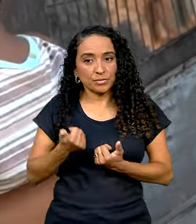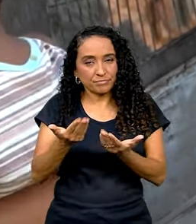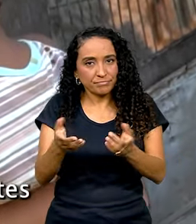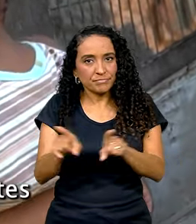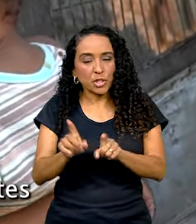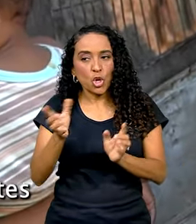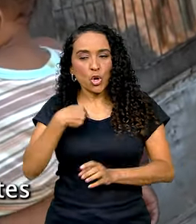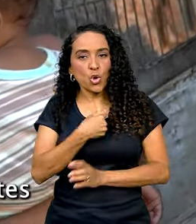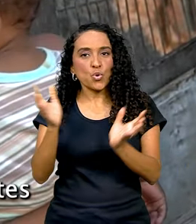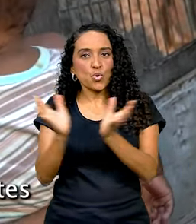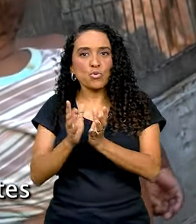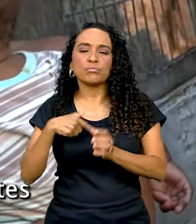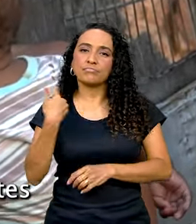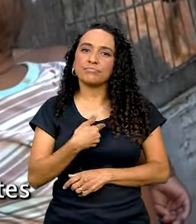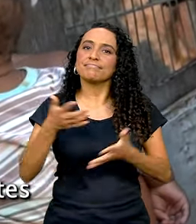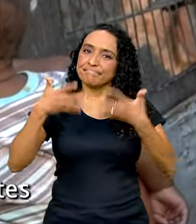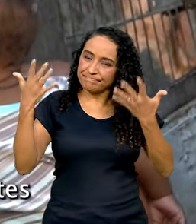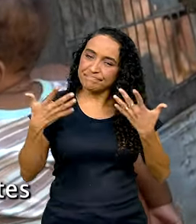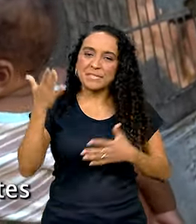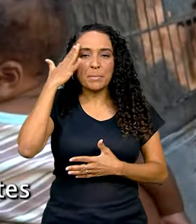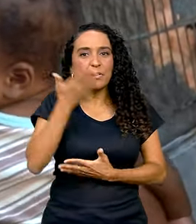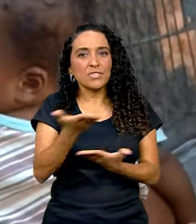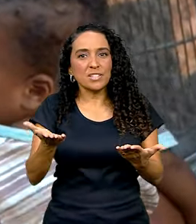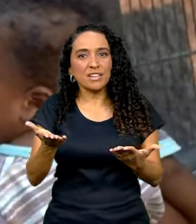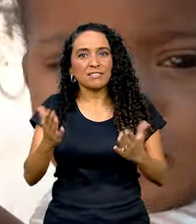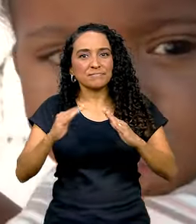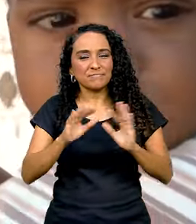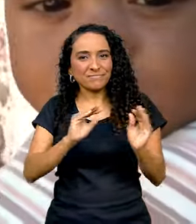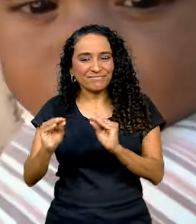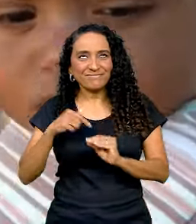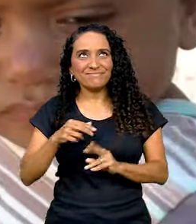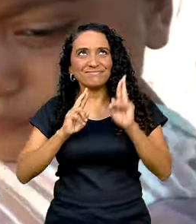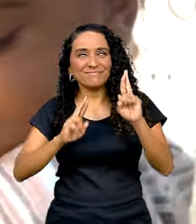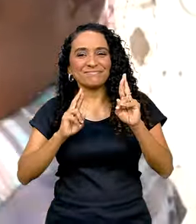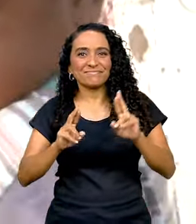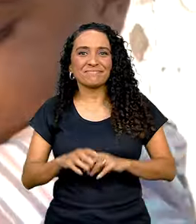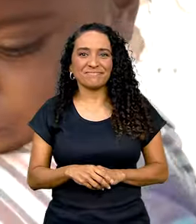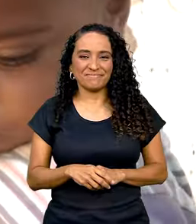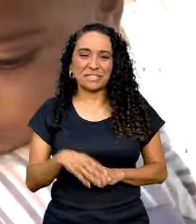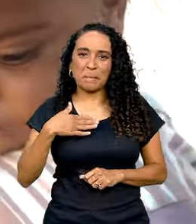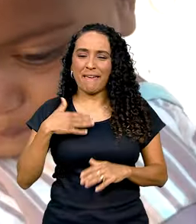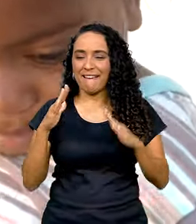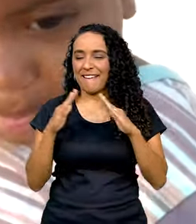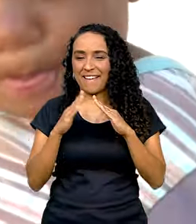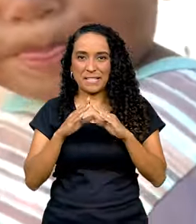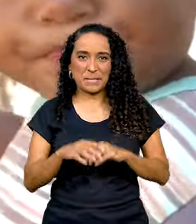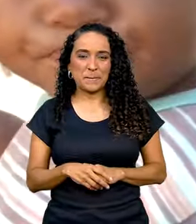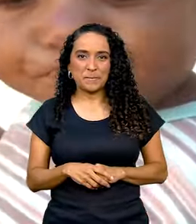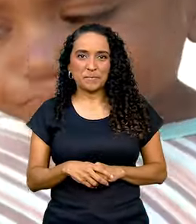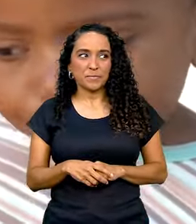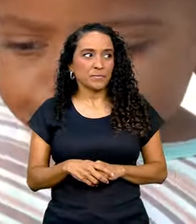presidente Lula toda nossa equipe estamos assim muito contentes também com vocês hora de chegar lá